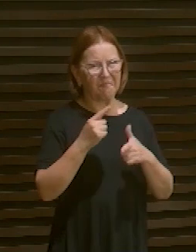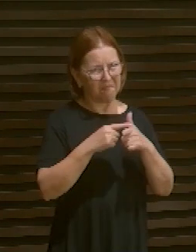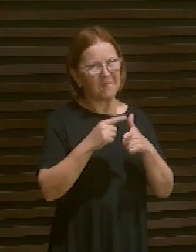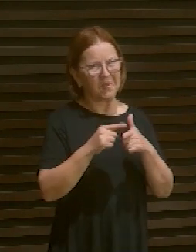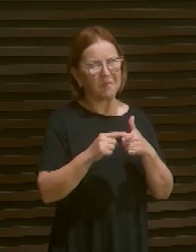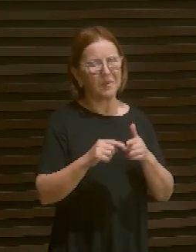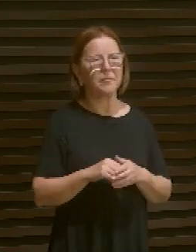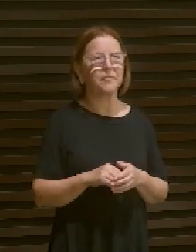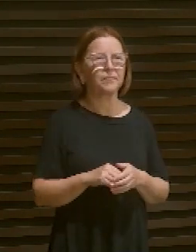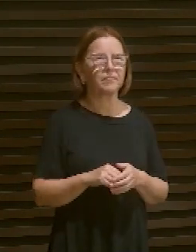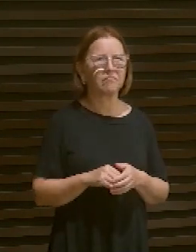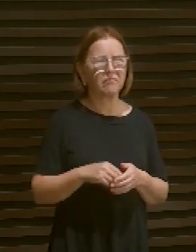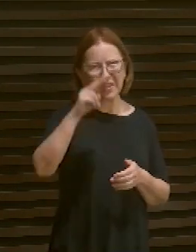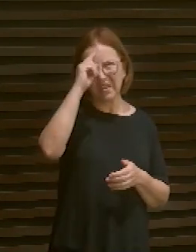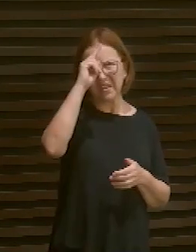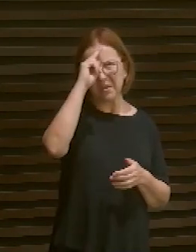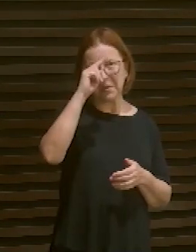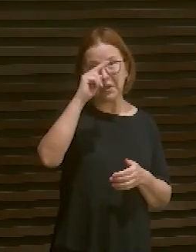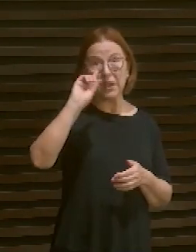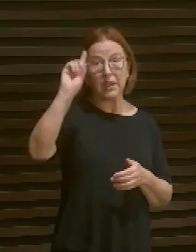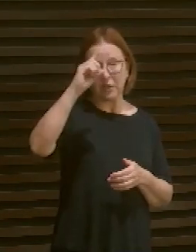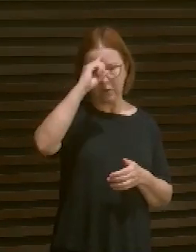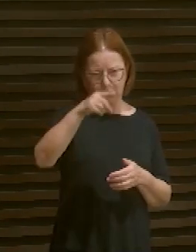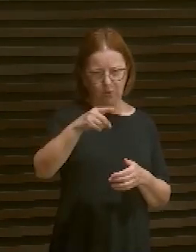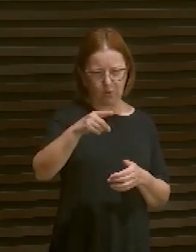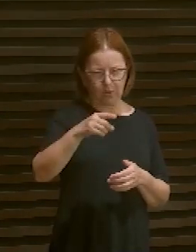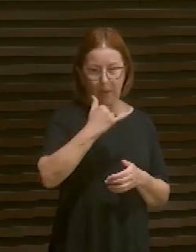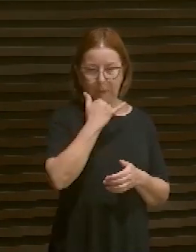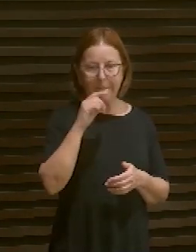e me deu uma ordem: perdoa-o,